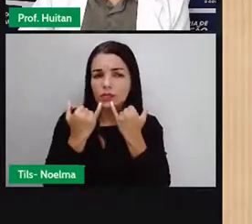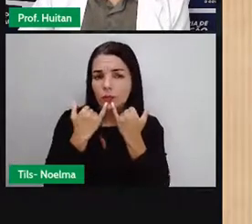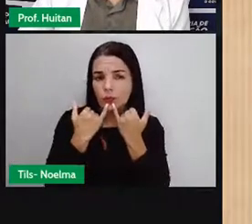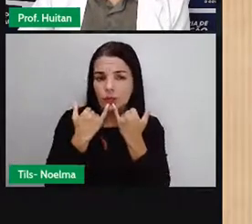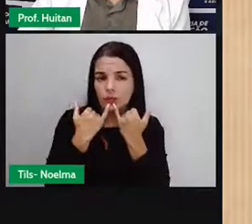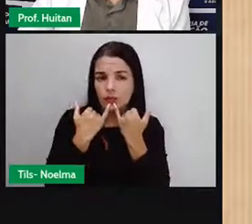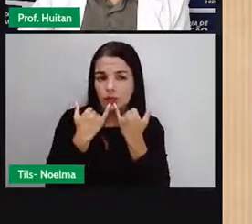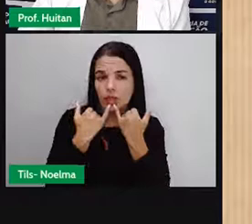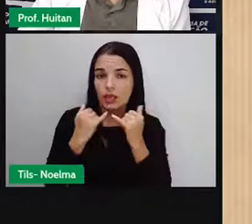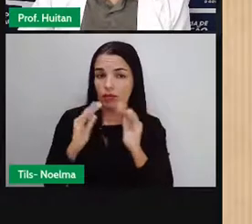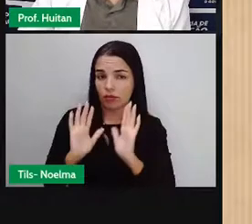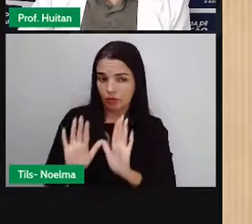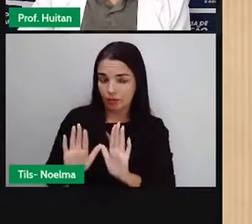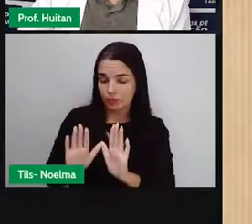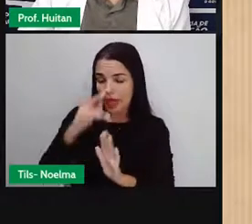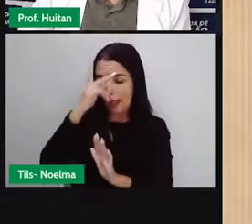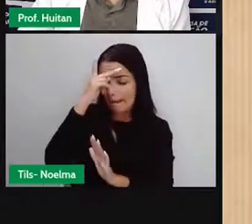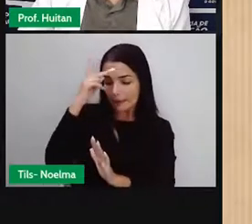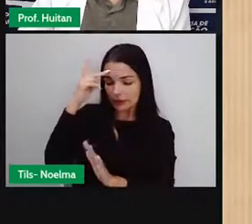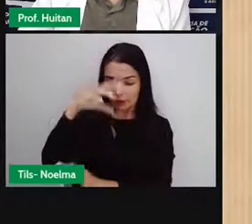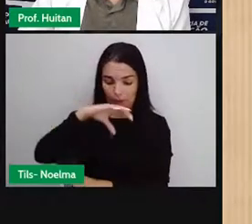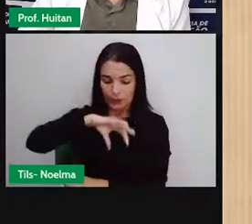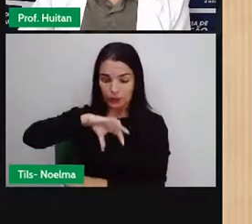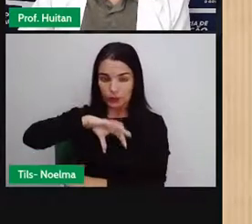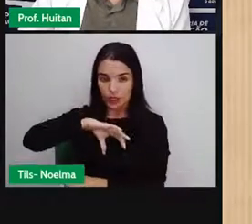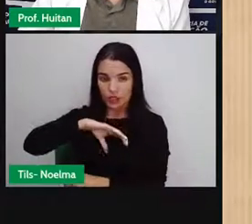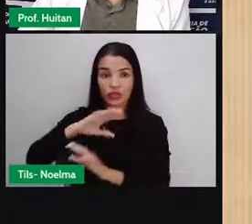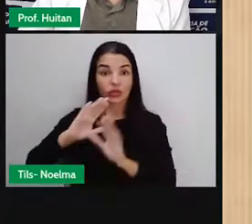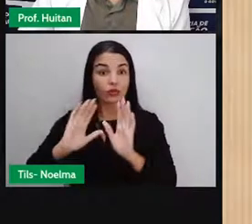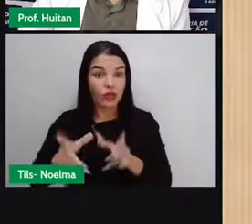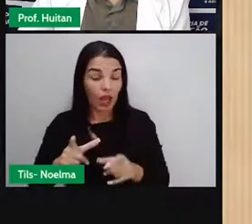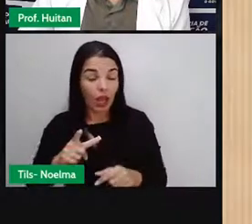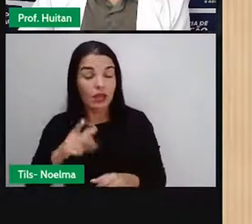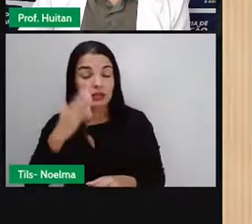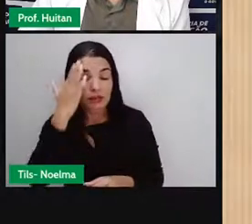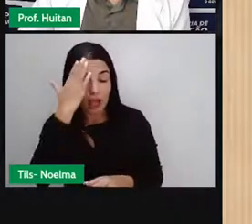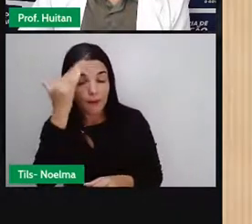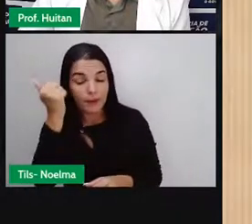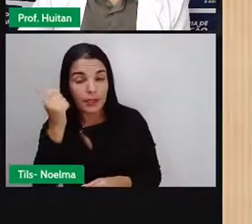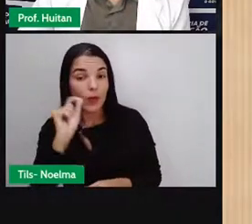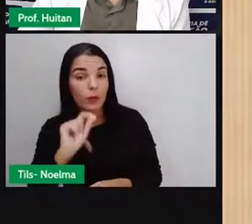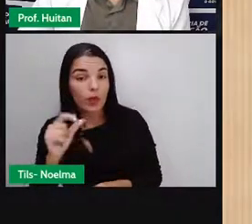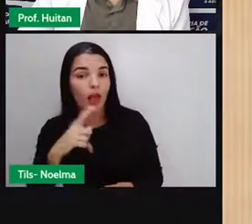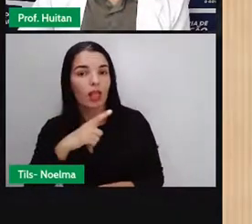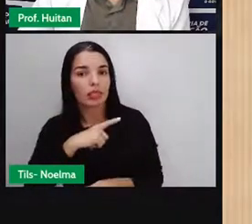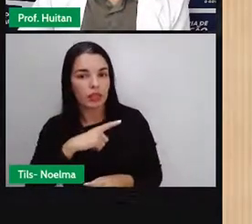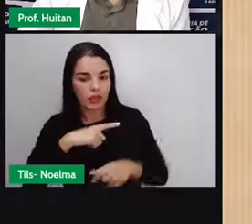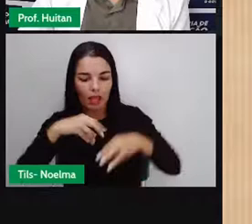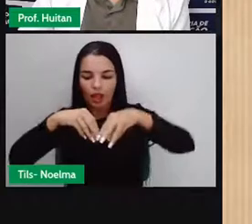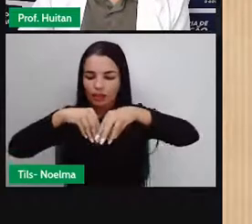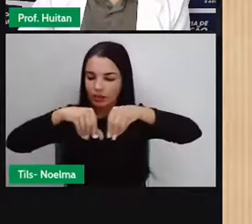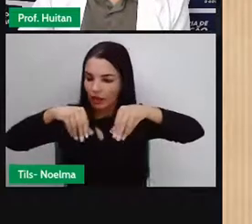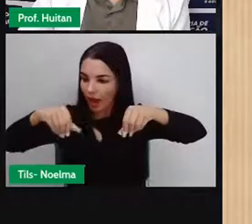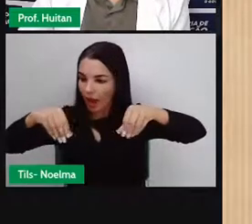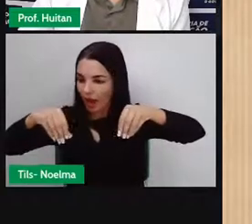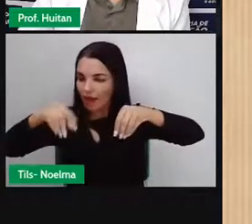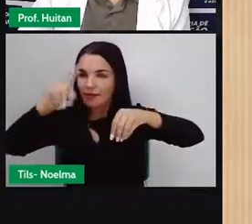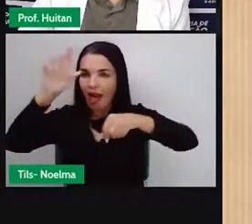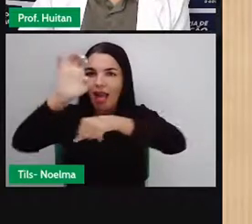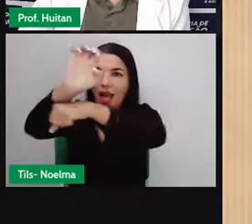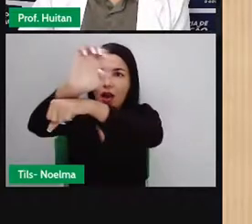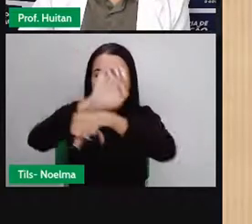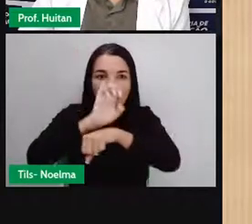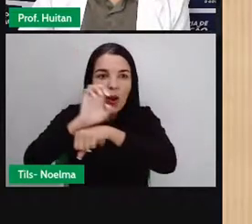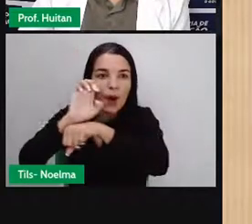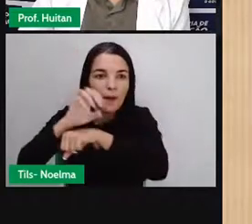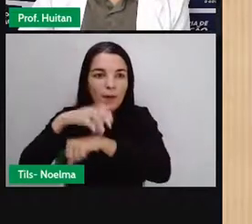que do lado de cá, do mundo, havia terra. Como é que eles souberam de